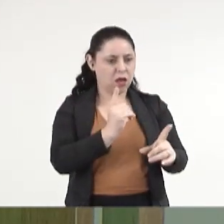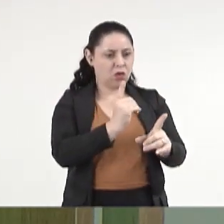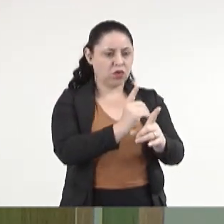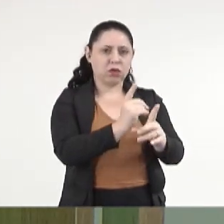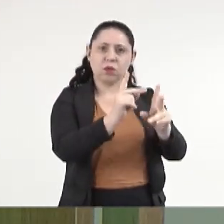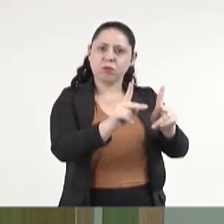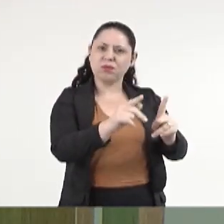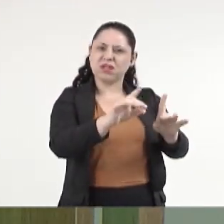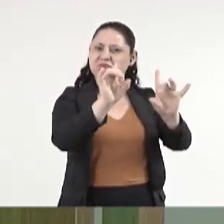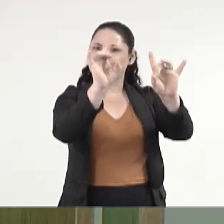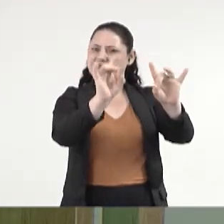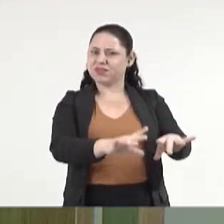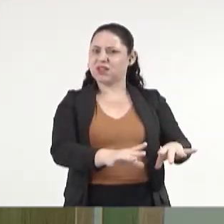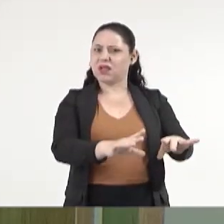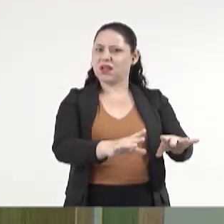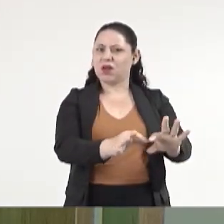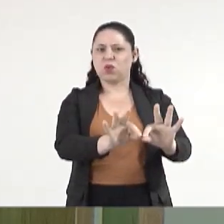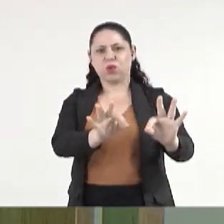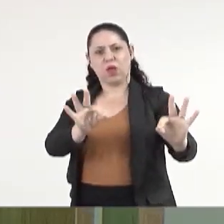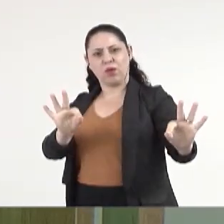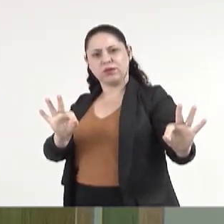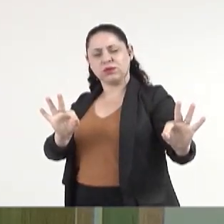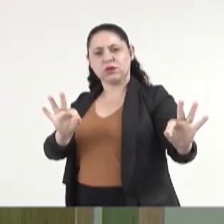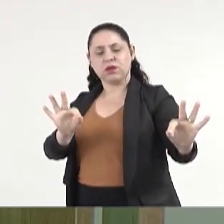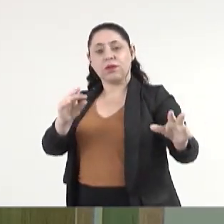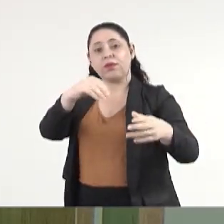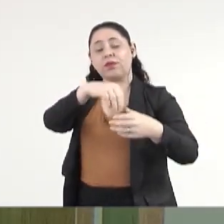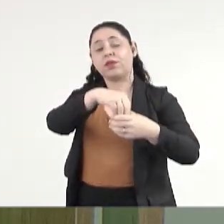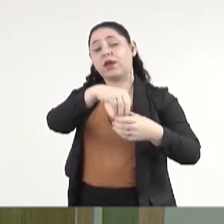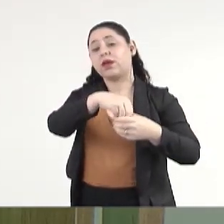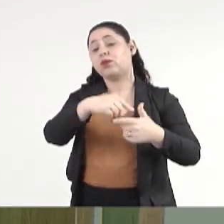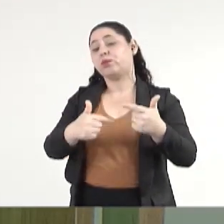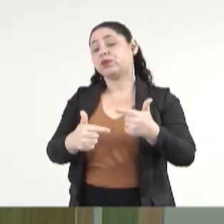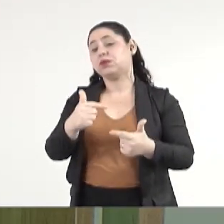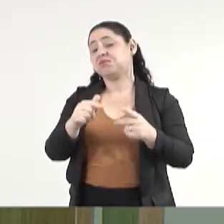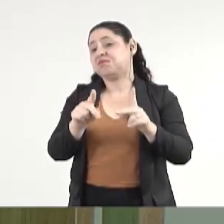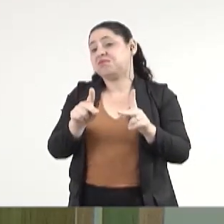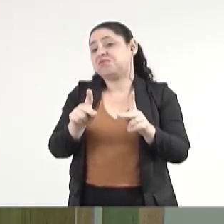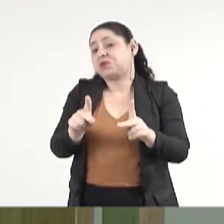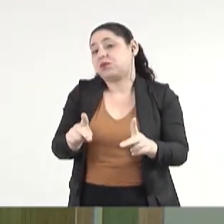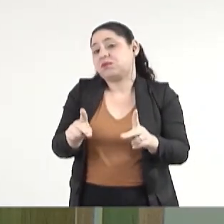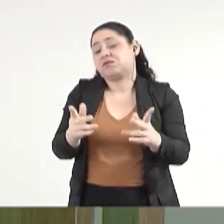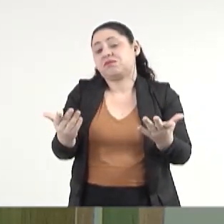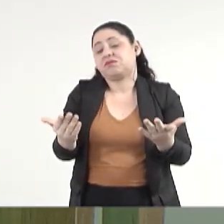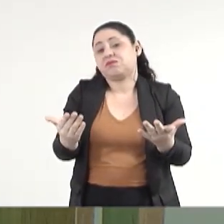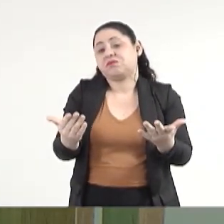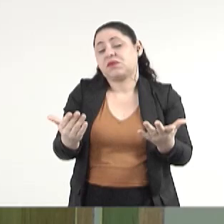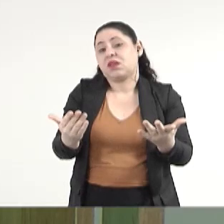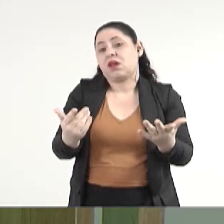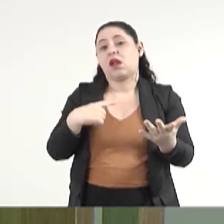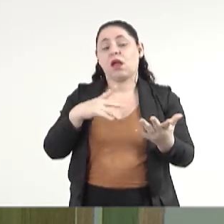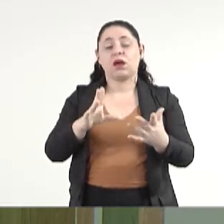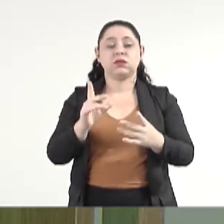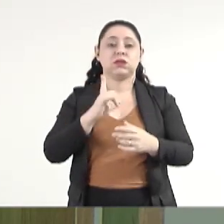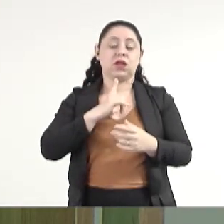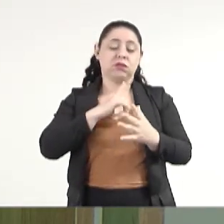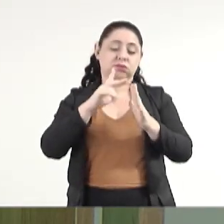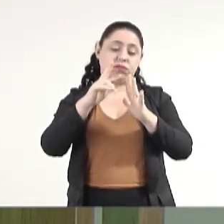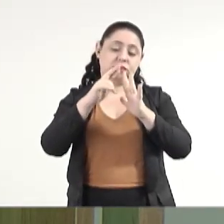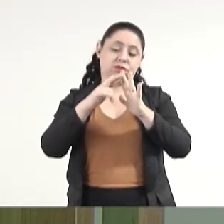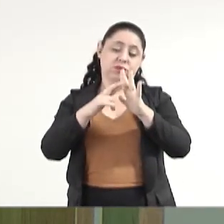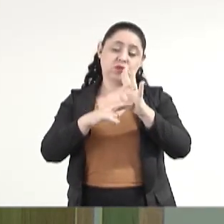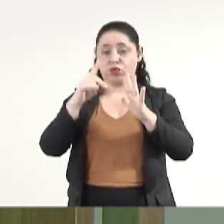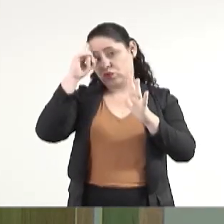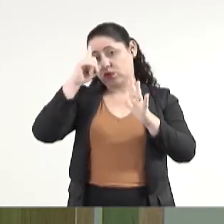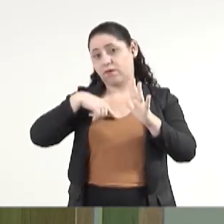população que estava abandonada e afastada, né, dentro do poder público. Então, acho que tem muitas demandas apresentadas. Ao longo